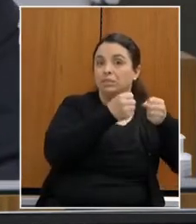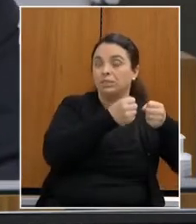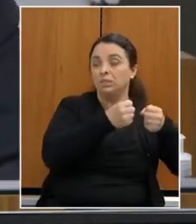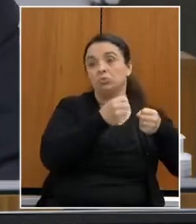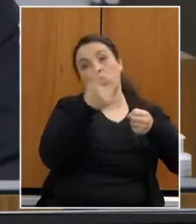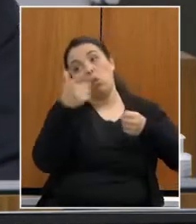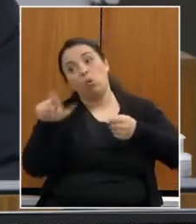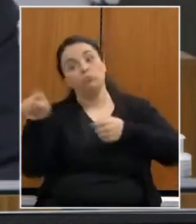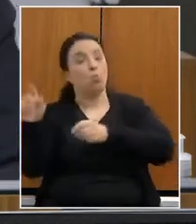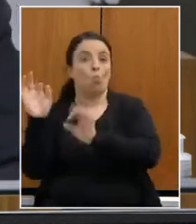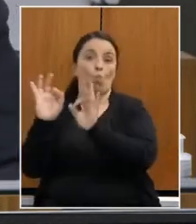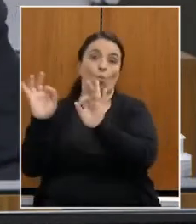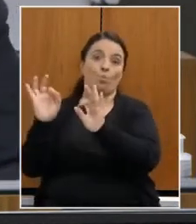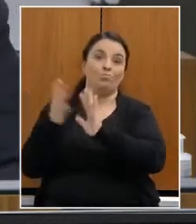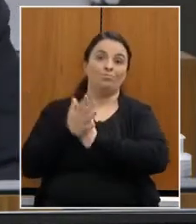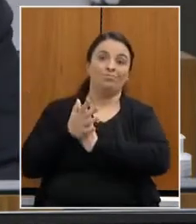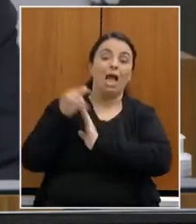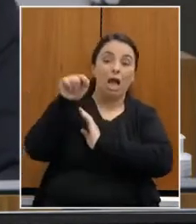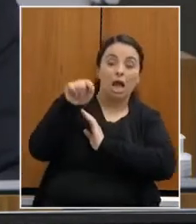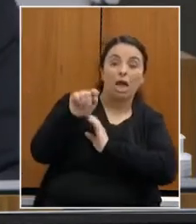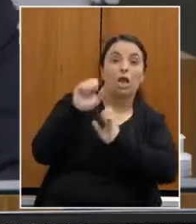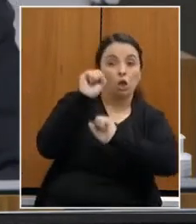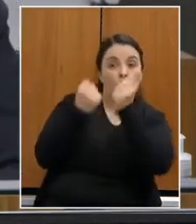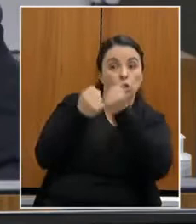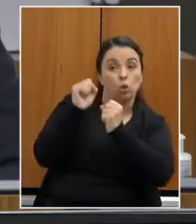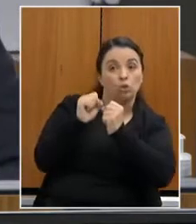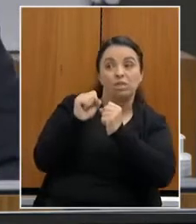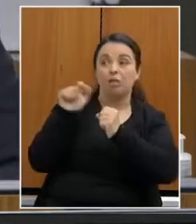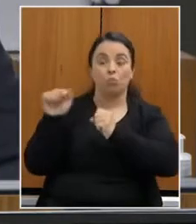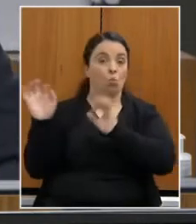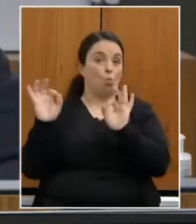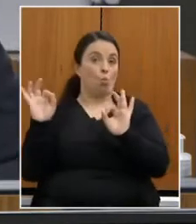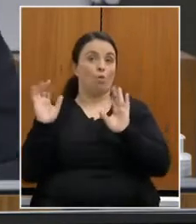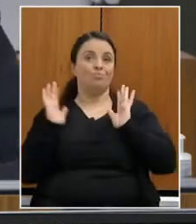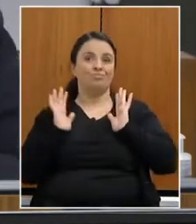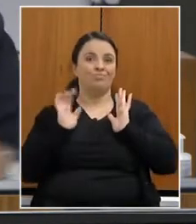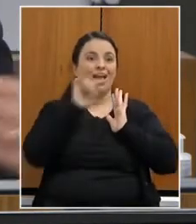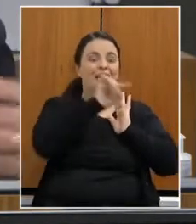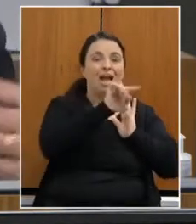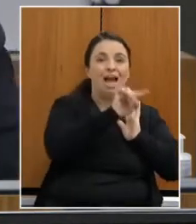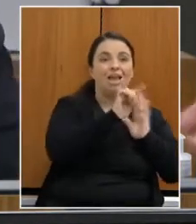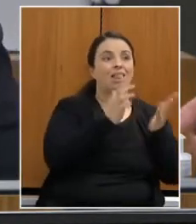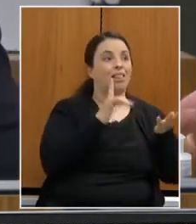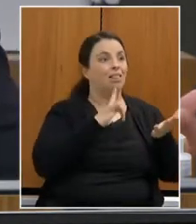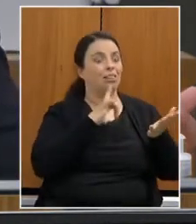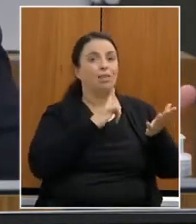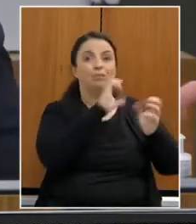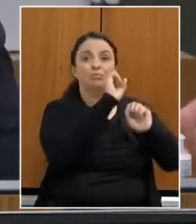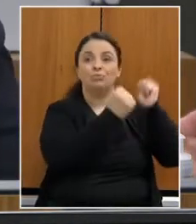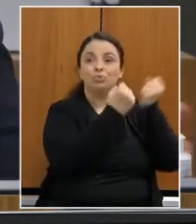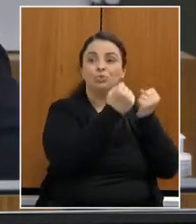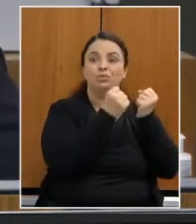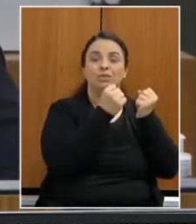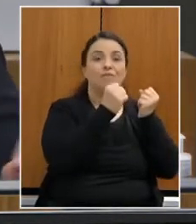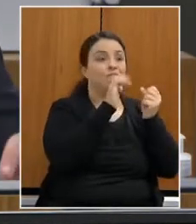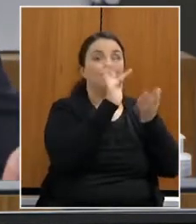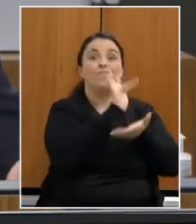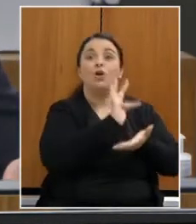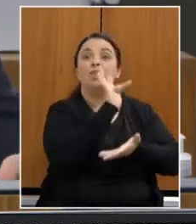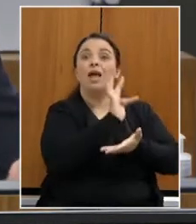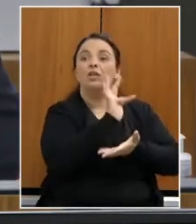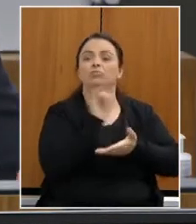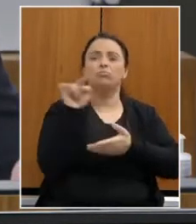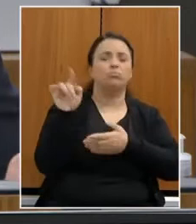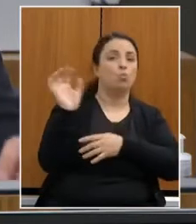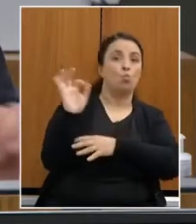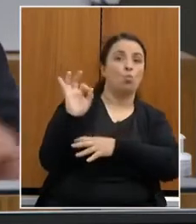industriais muito outros não faculdades outros não então obviamente as vacinas chegam de forma proporcional a cada grupo